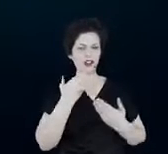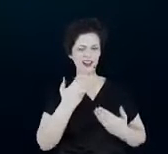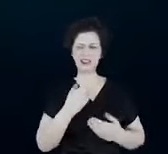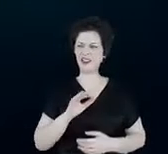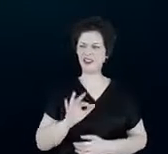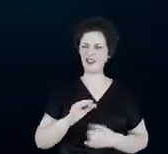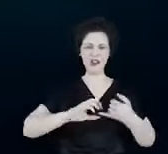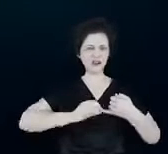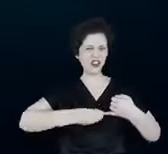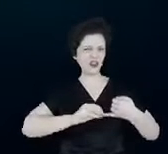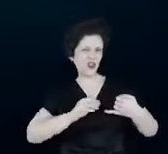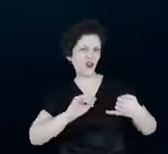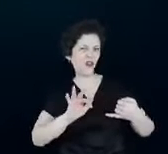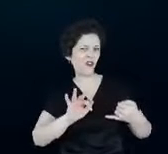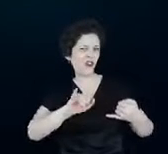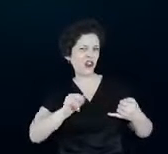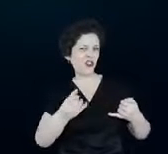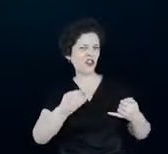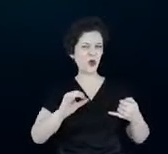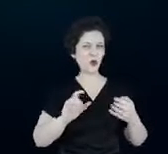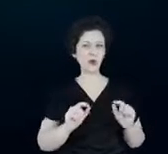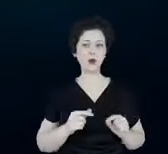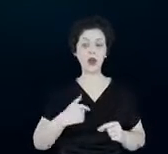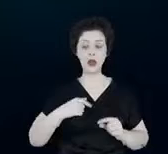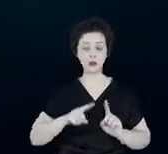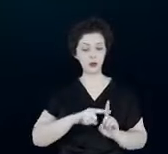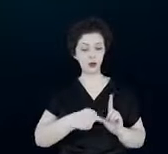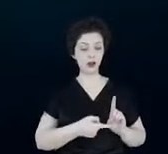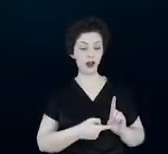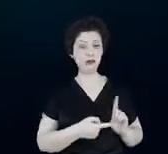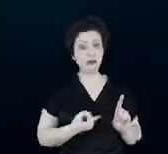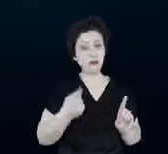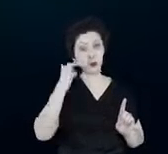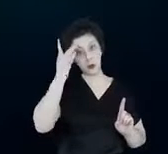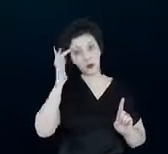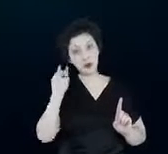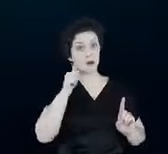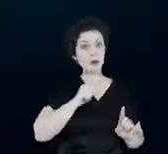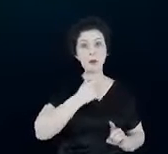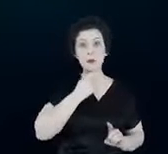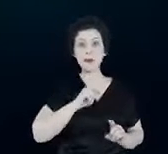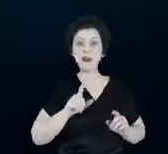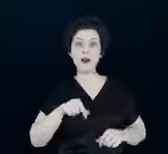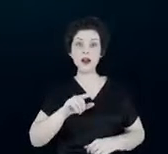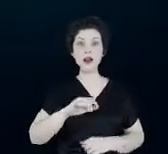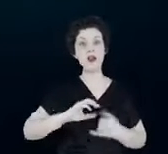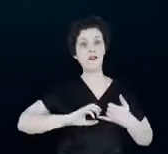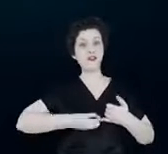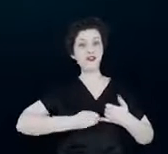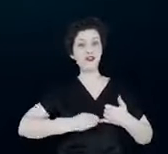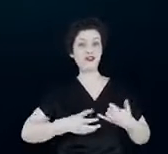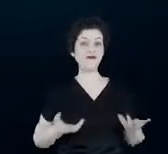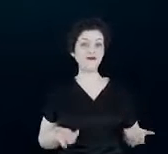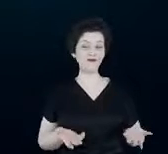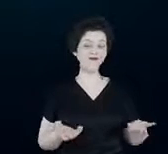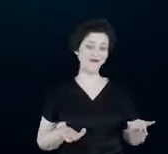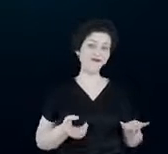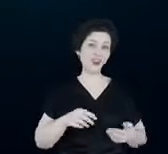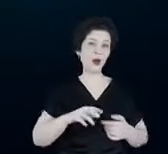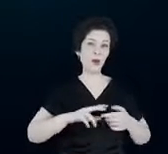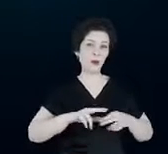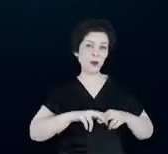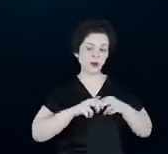atendente ou Puxa mas como assim o feijão né eu falar eu tô grávida e não sei se é menino ou menina então é feijão e aí esse o